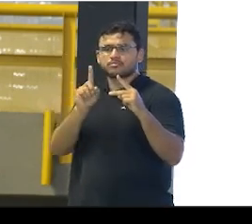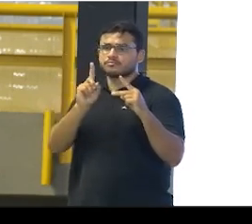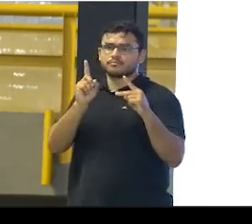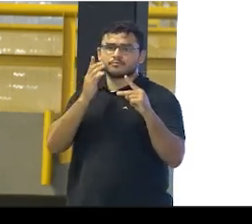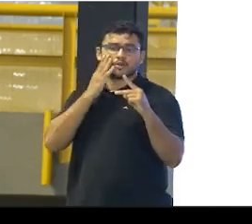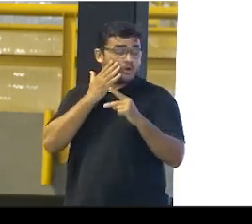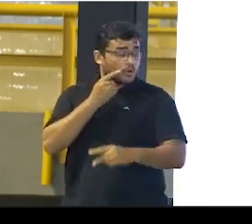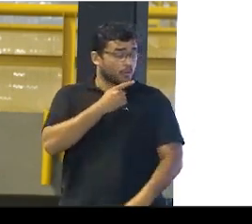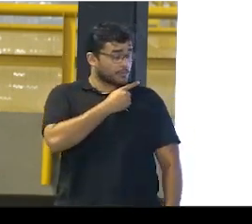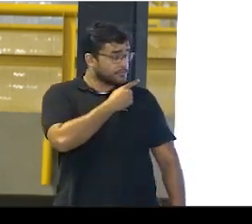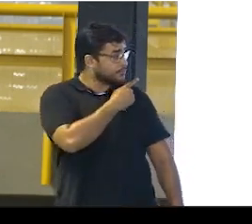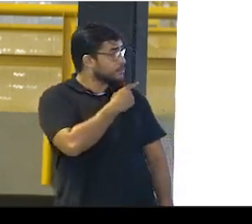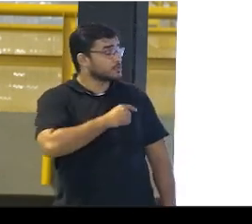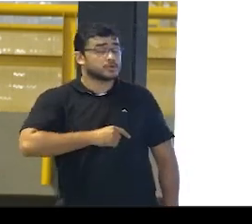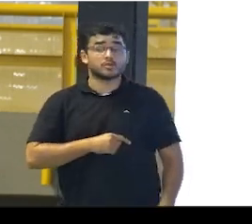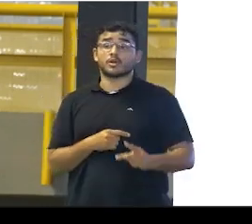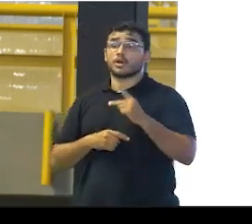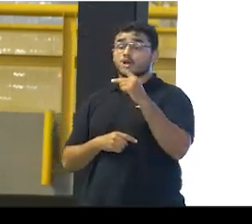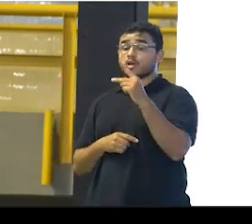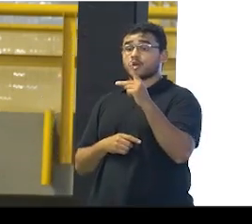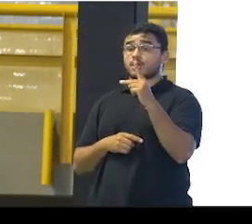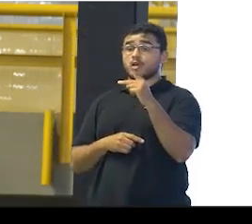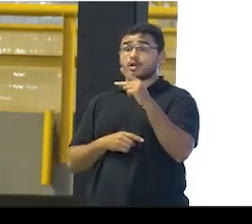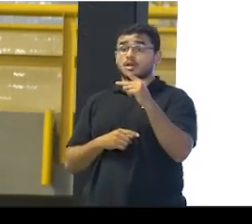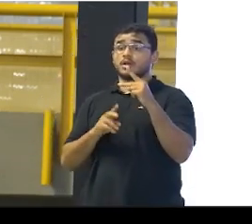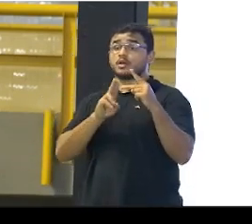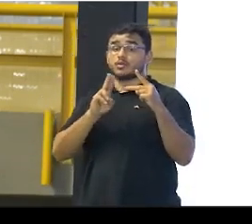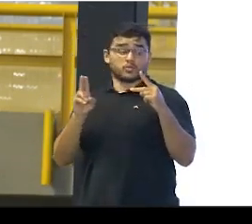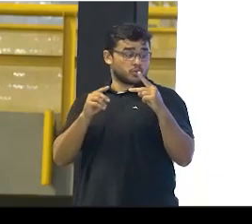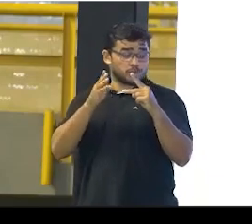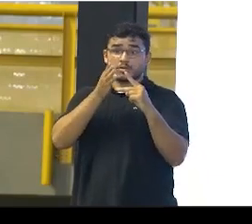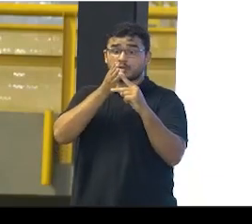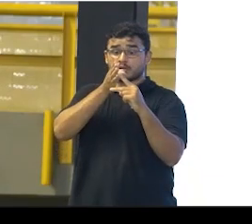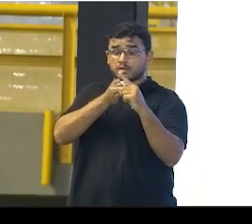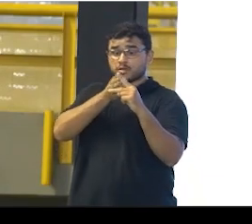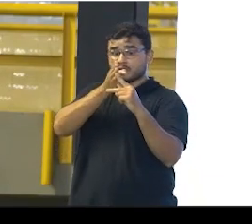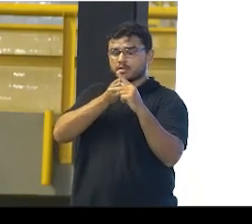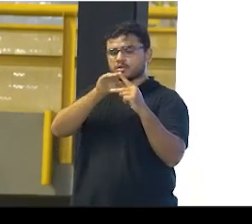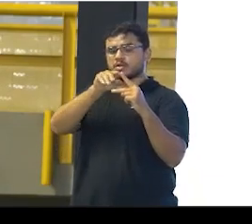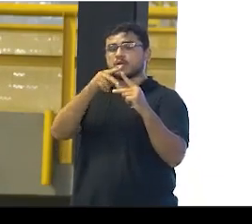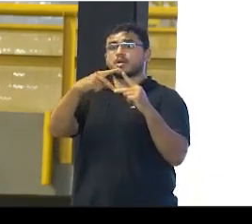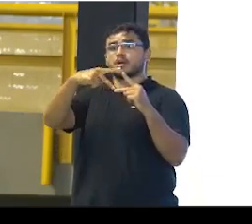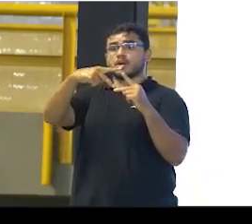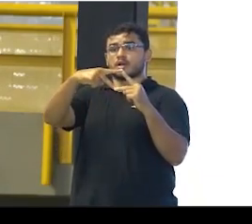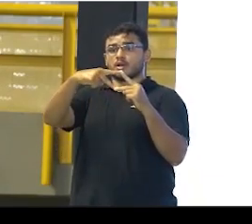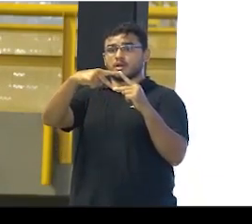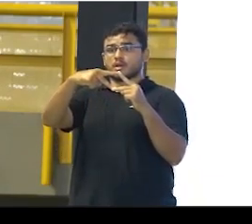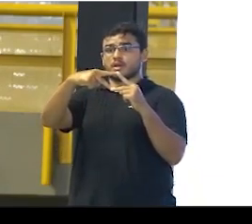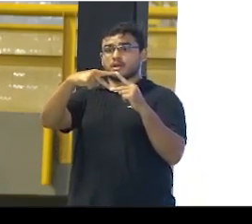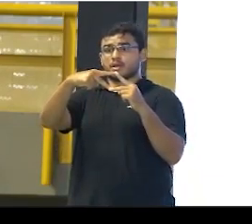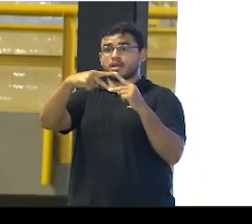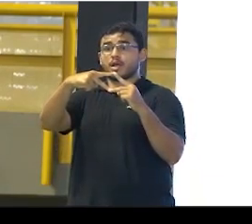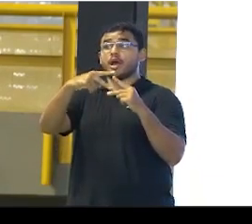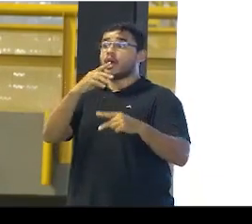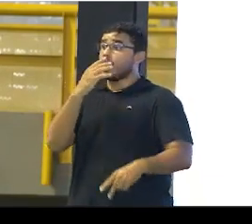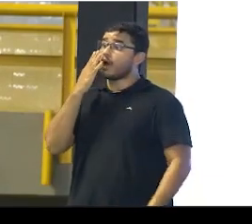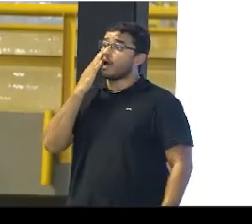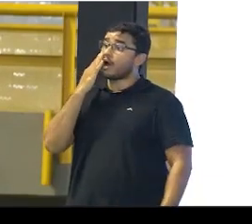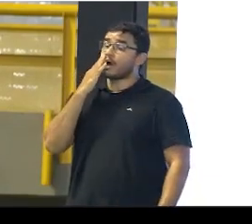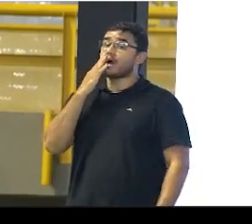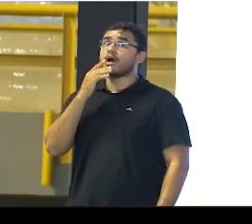por acaso, cair algo sobre hectare, um terreno de tantos hectares, é só